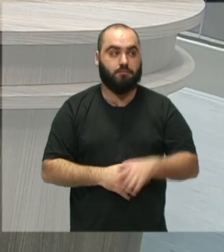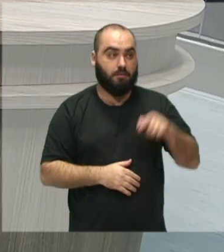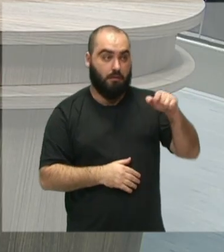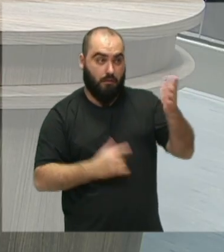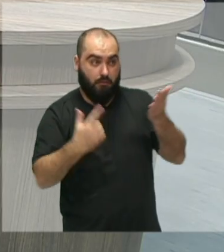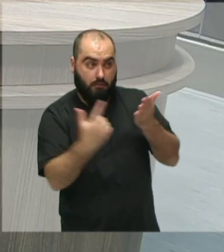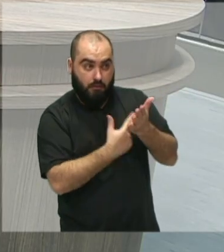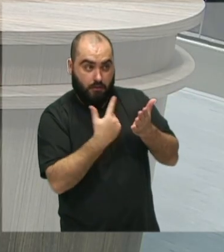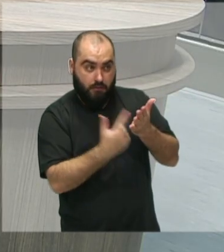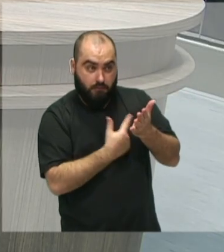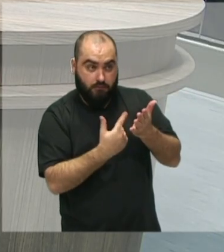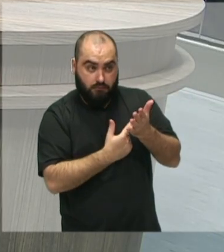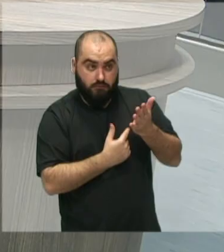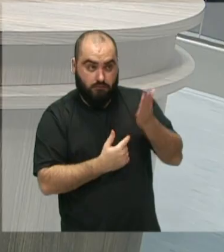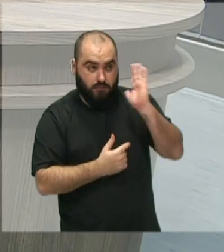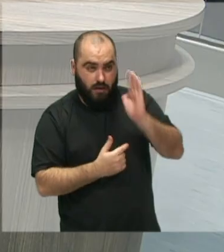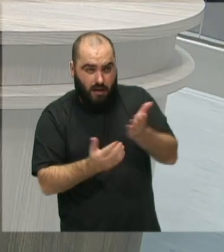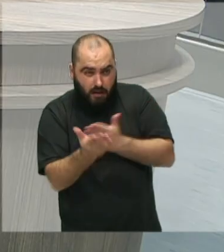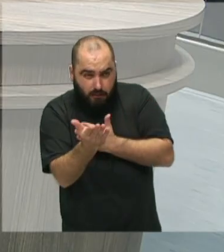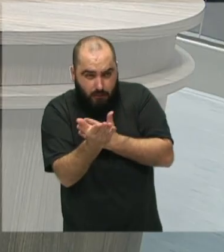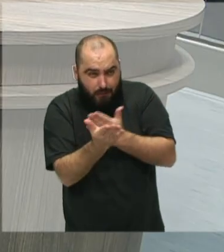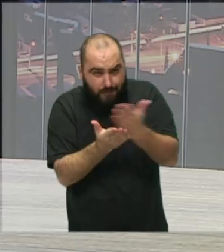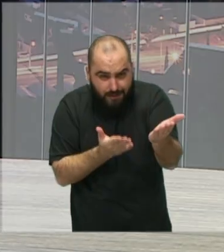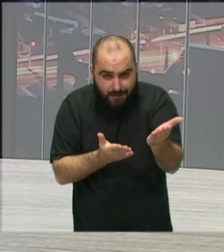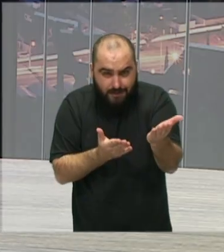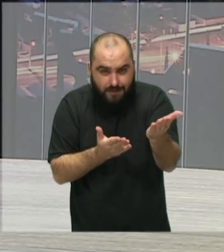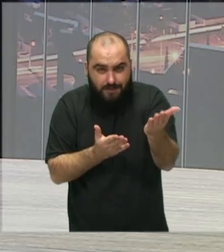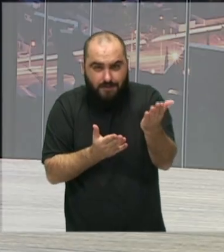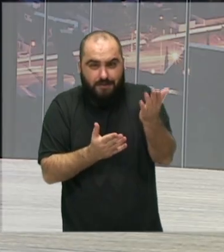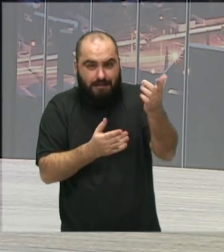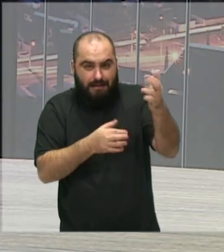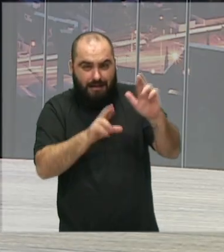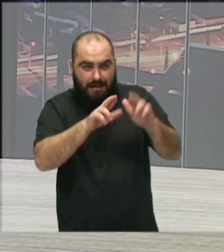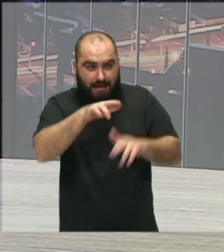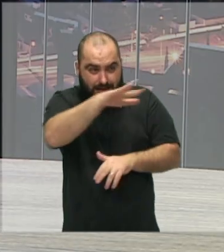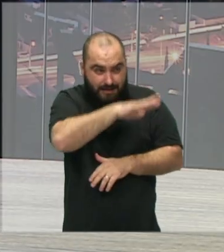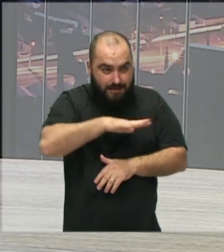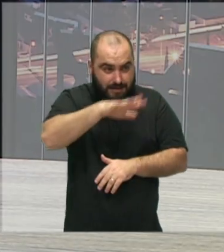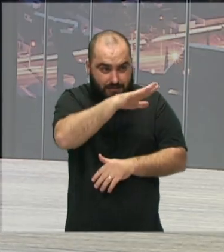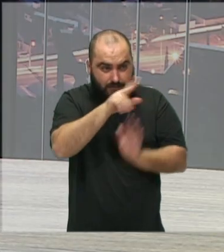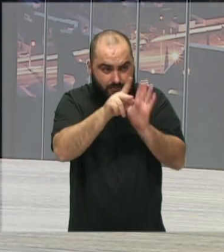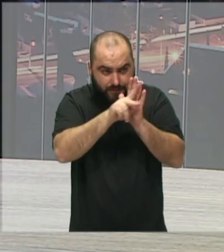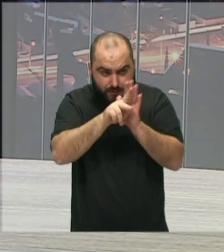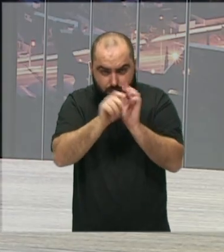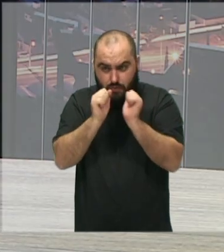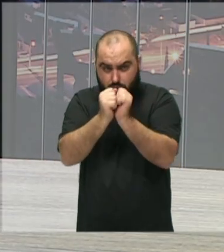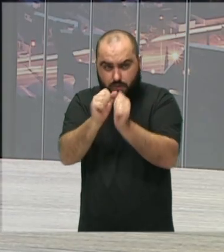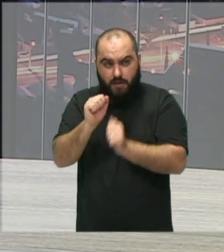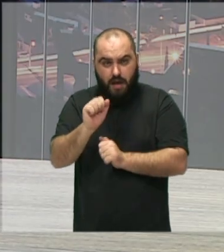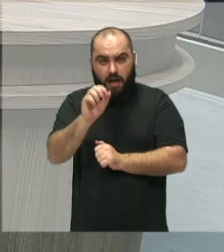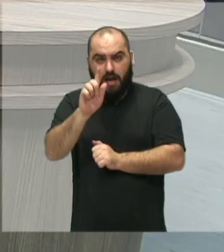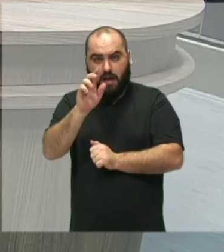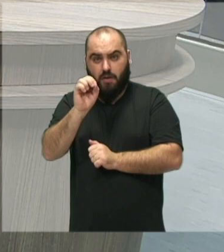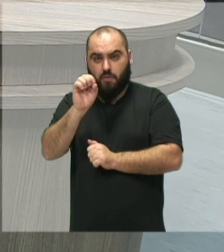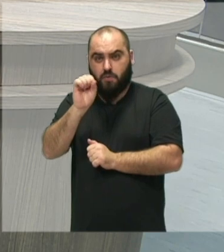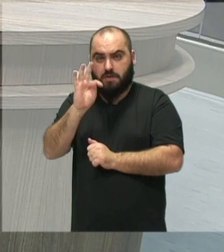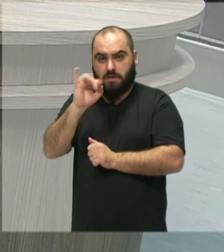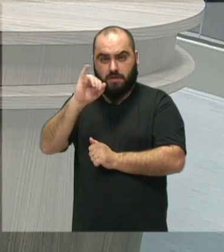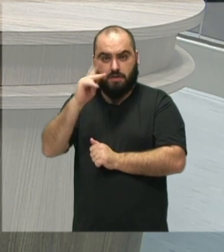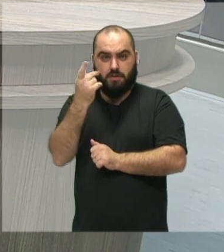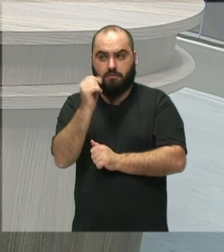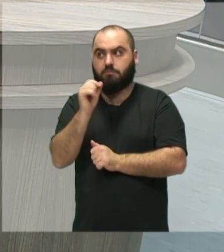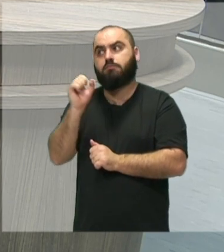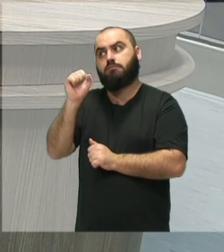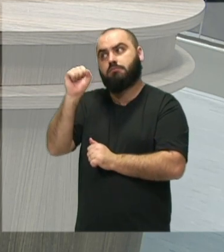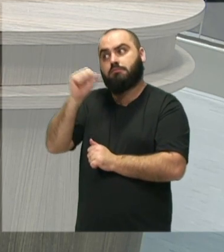um pouquinho, bem o início, né, da vila, da região aqui com Augustinho Alves Ramos, é isso? Eu acredito que seja, não peguei